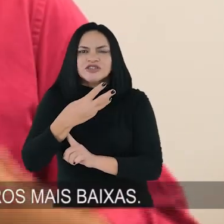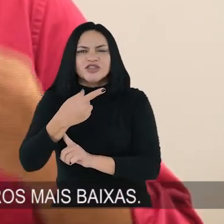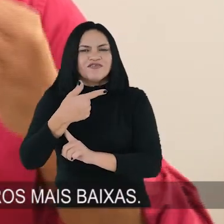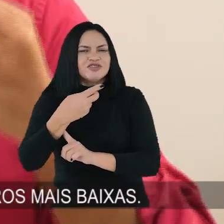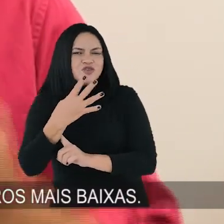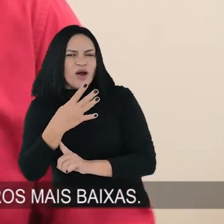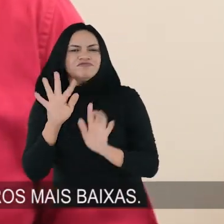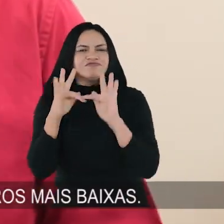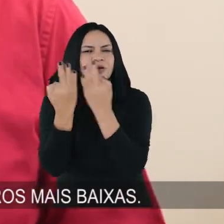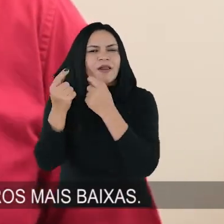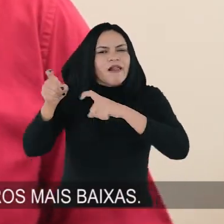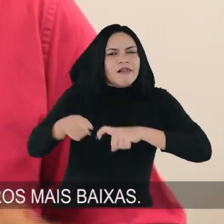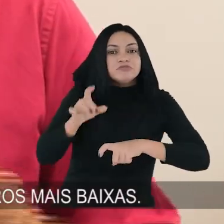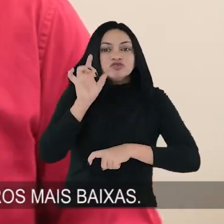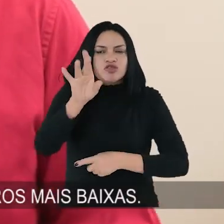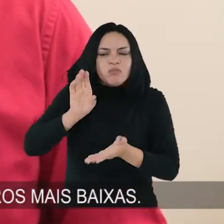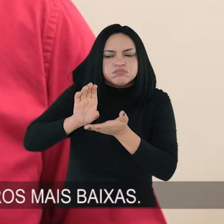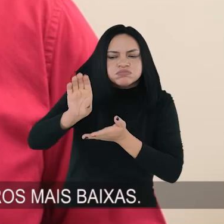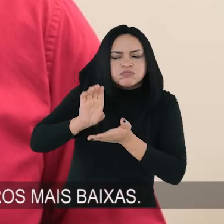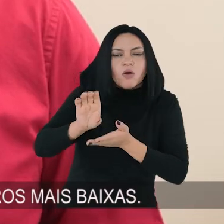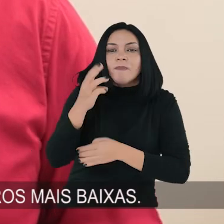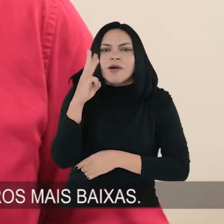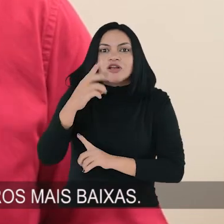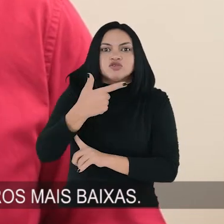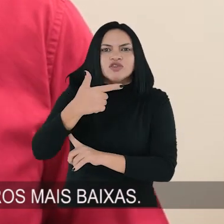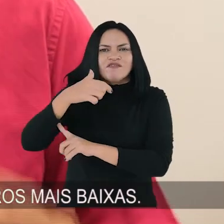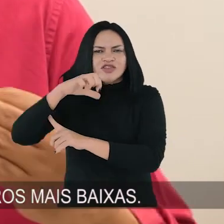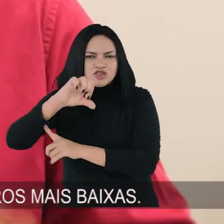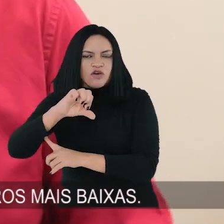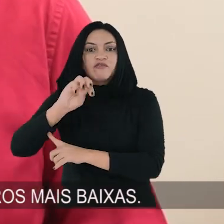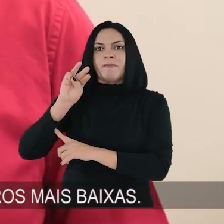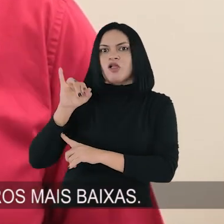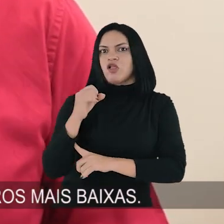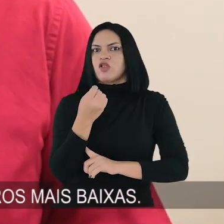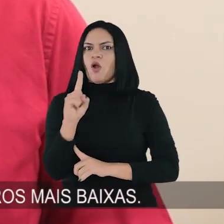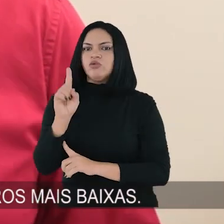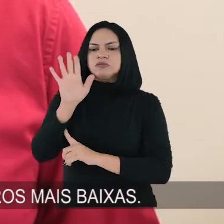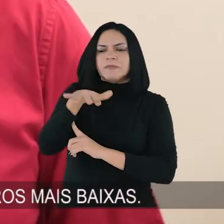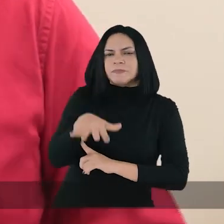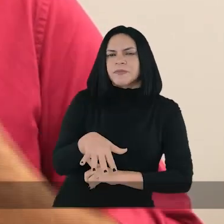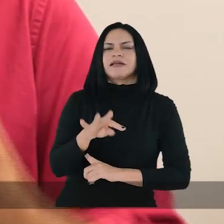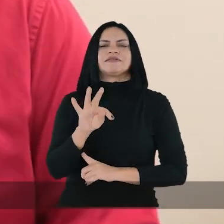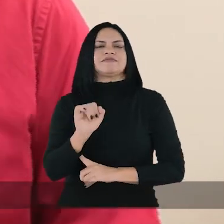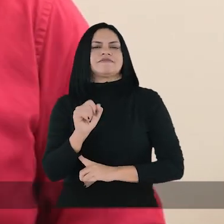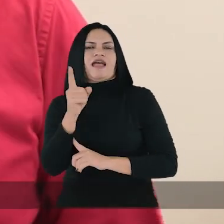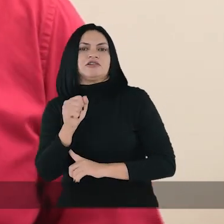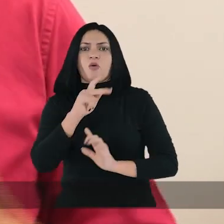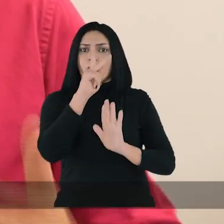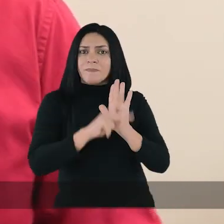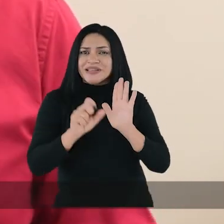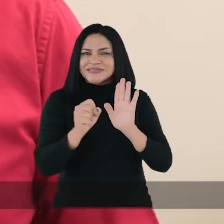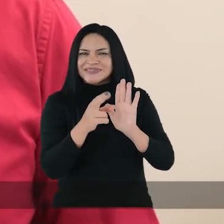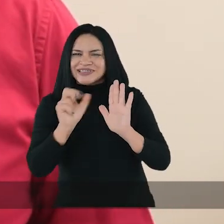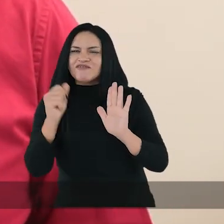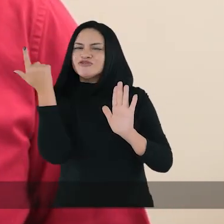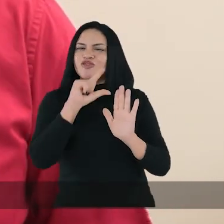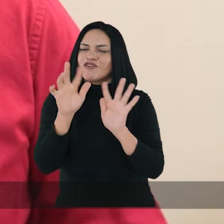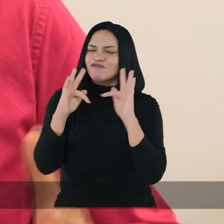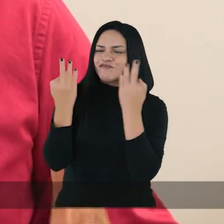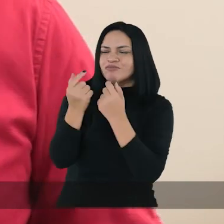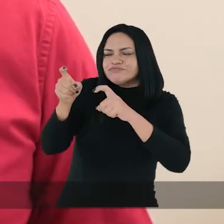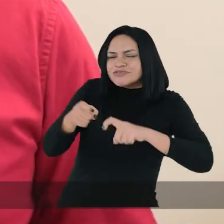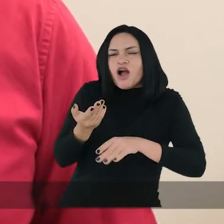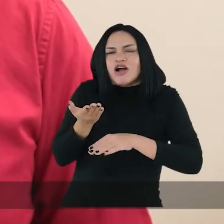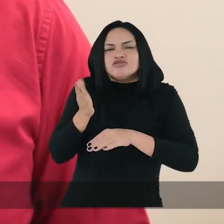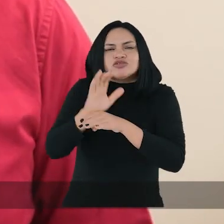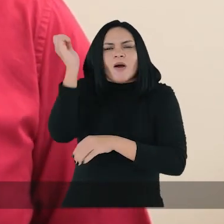2023-24, destinando só para o Maranhão 229 milhões de investimentos com taxa de juros mais baixa. Com o Plano Safra, ganha a agricultura familiar, que